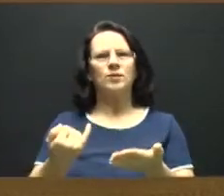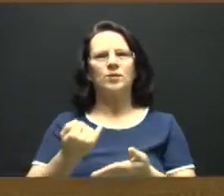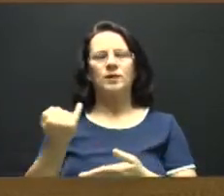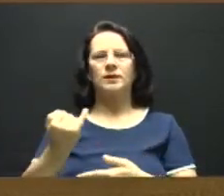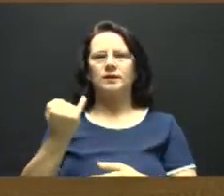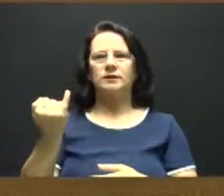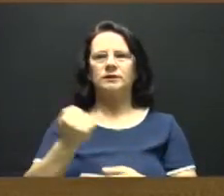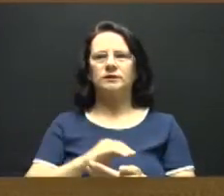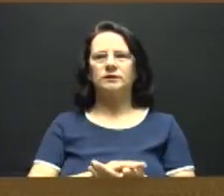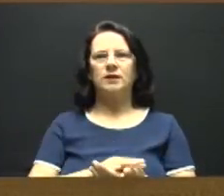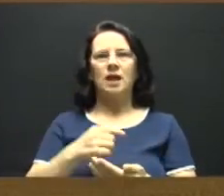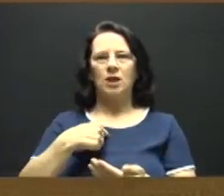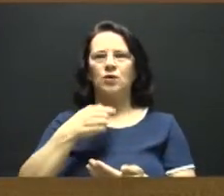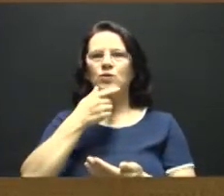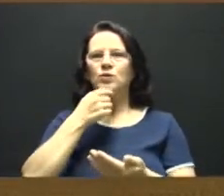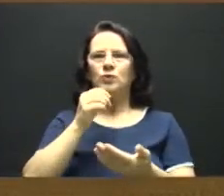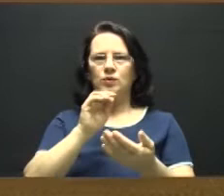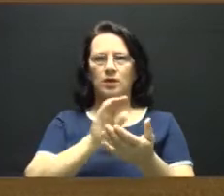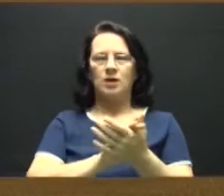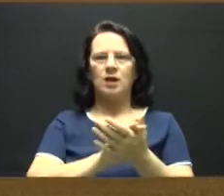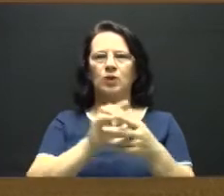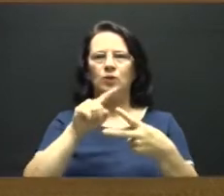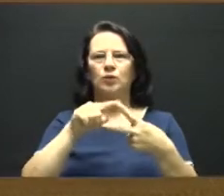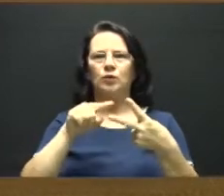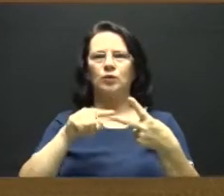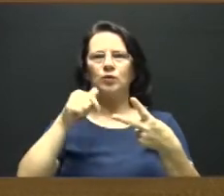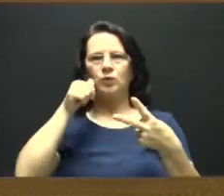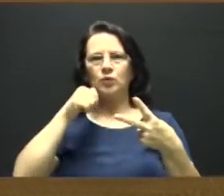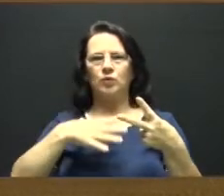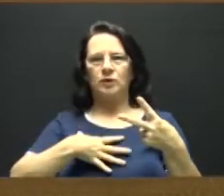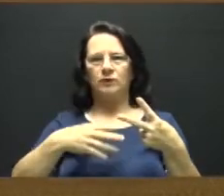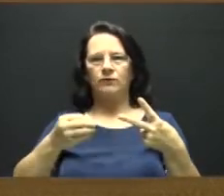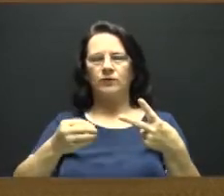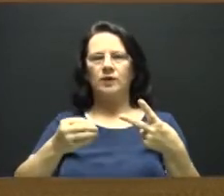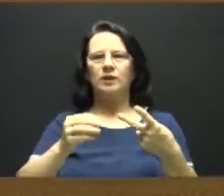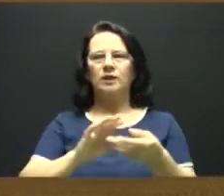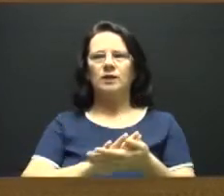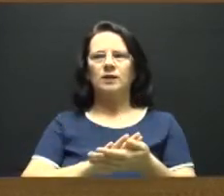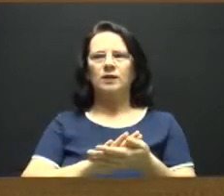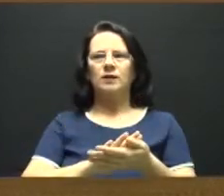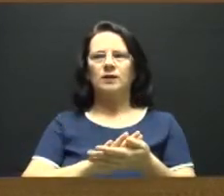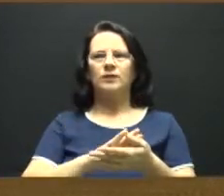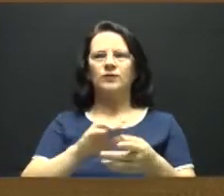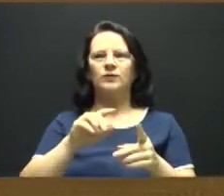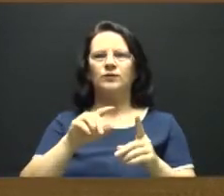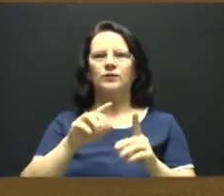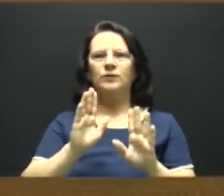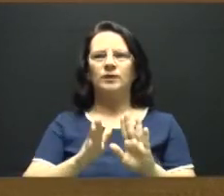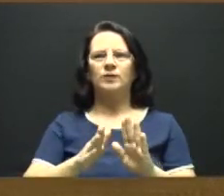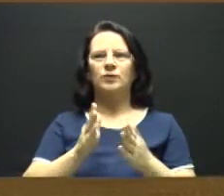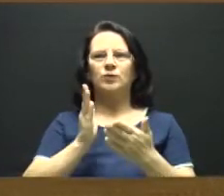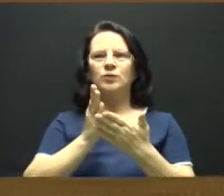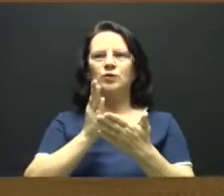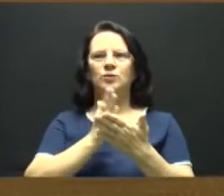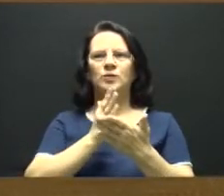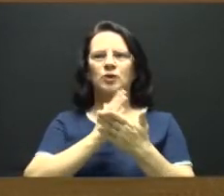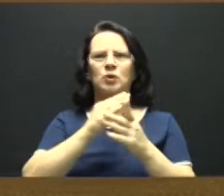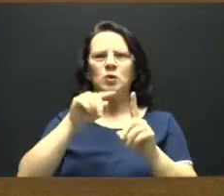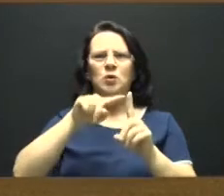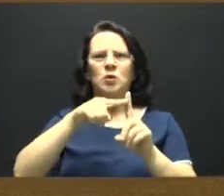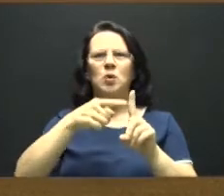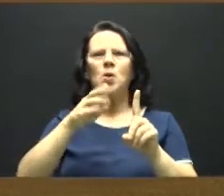eu sou casado tenho duas filhas e as minhas filhas foram programadas por esse método de ovulação billings